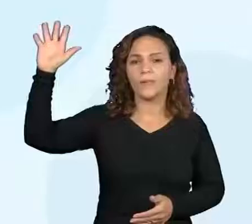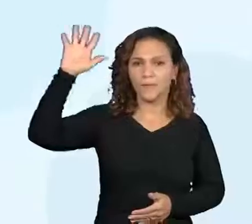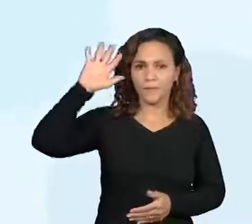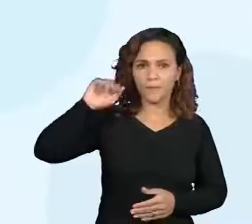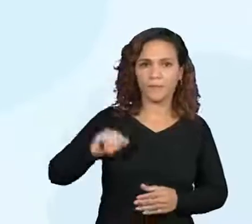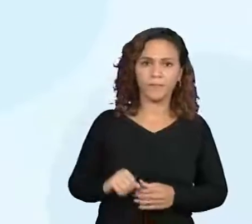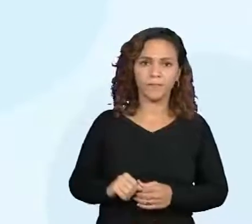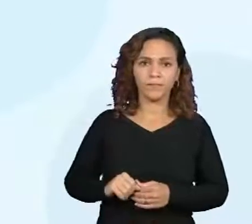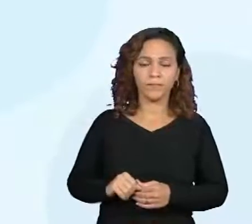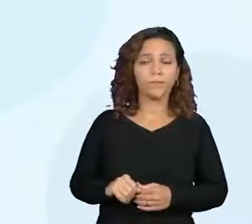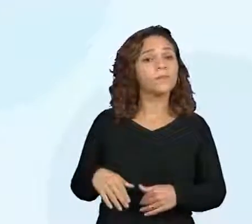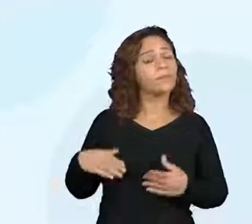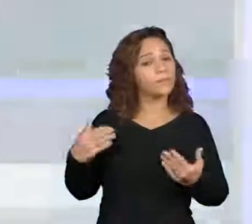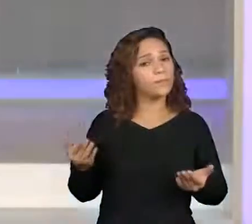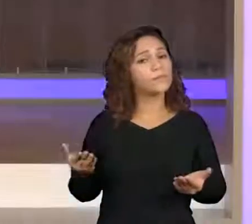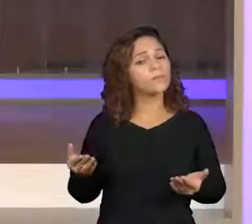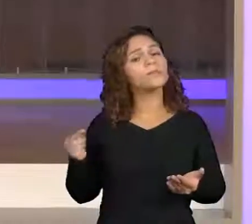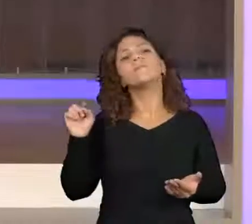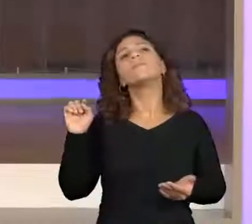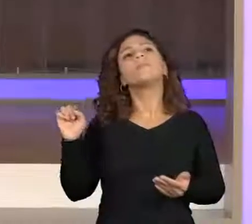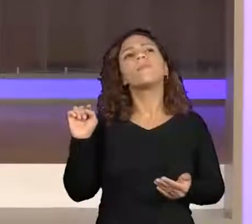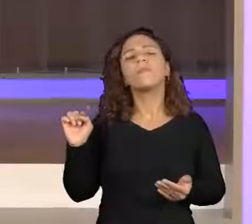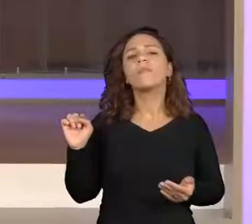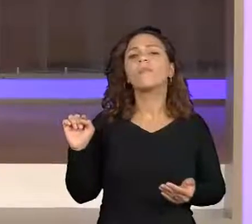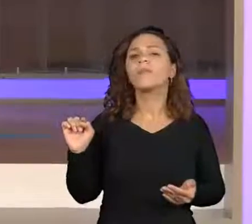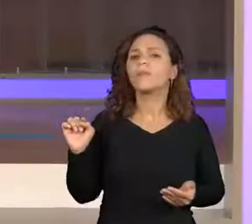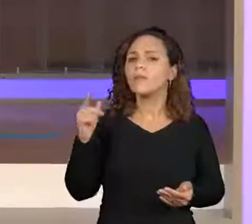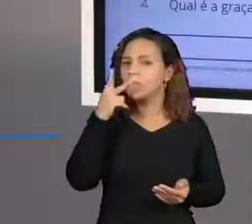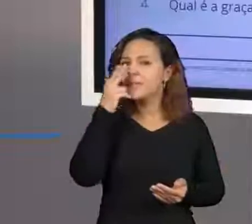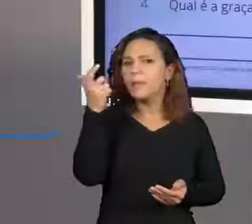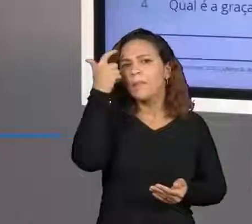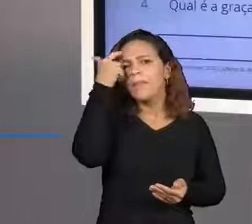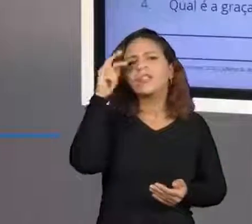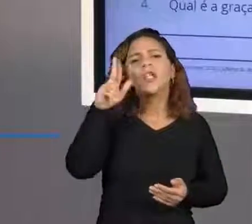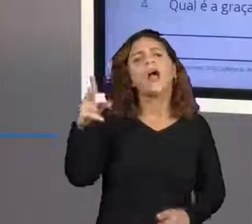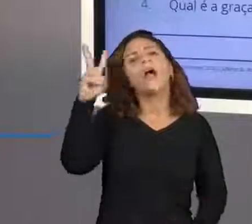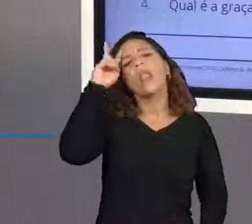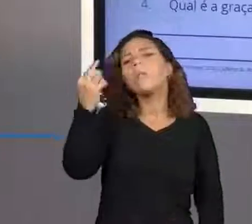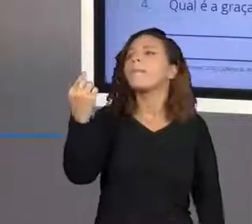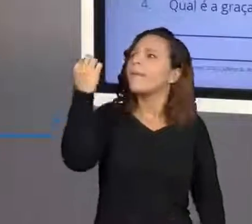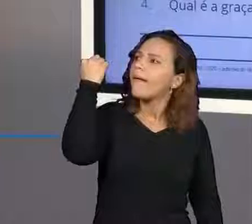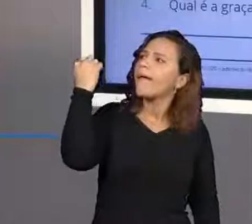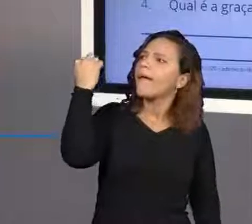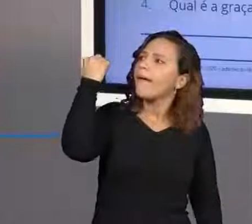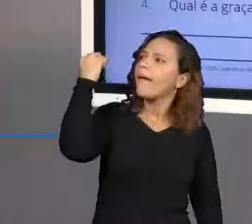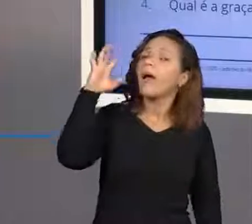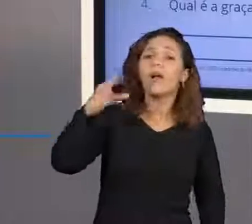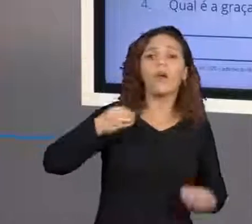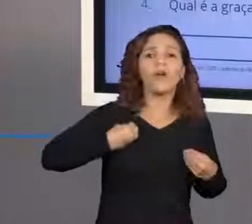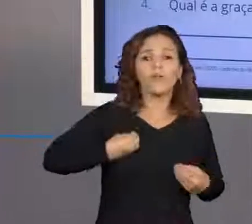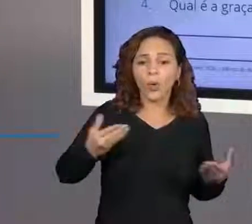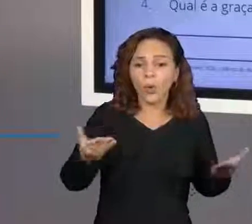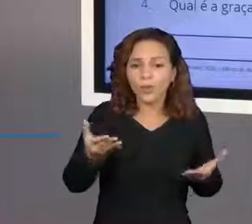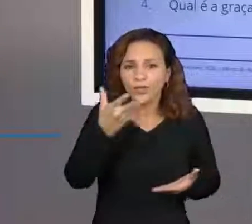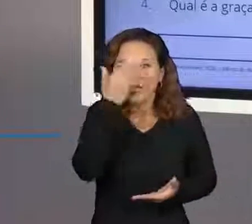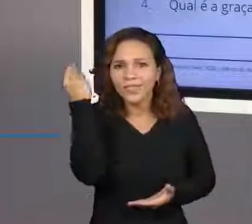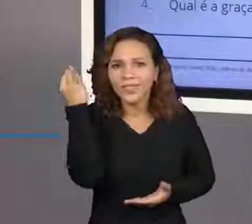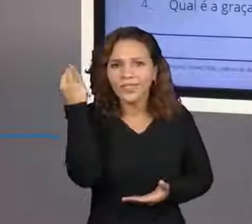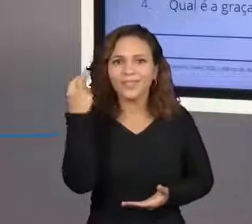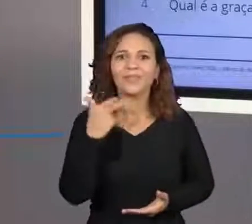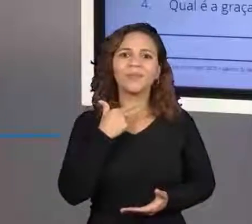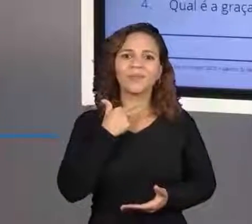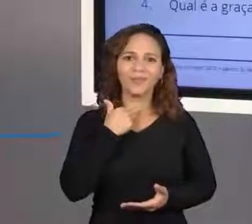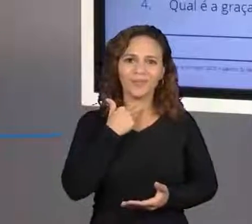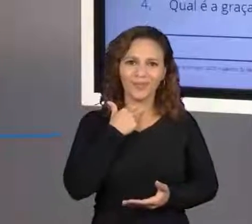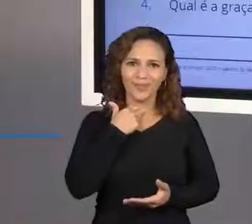a narrativa aí está falando aí que não é tão interessante viver de memórias. A gente precisa viver do presente. Então, os